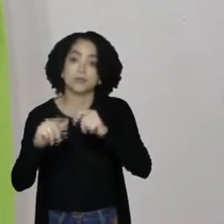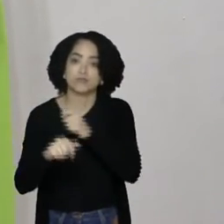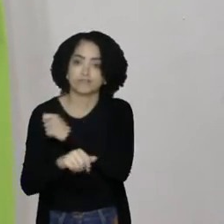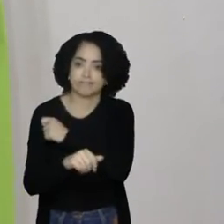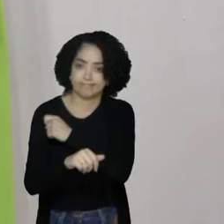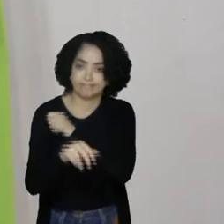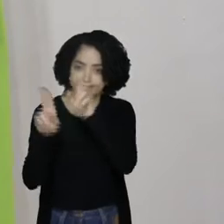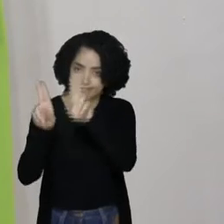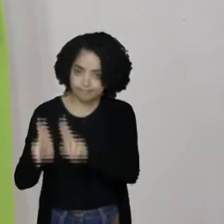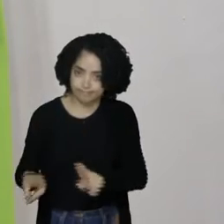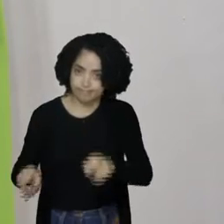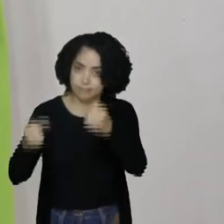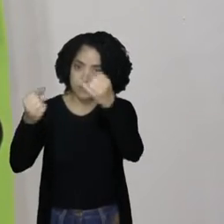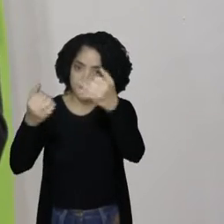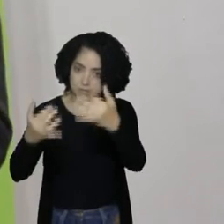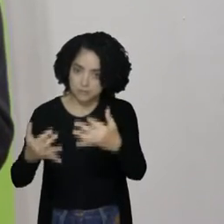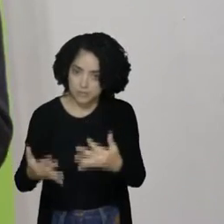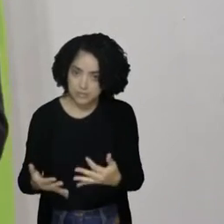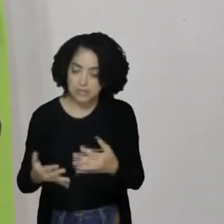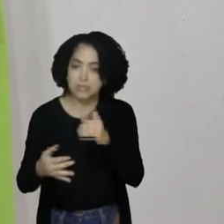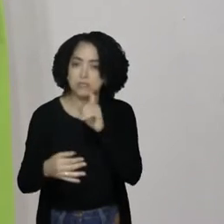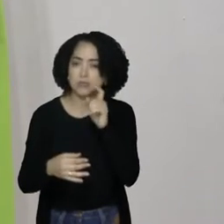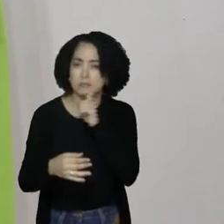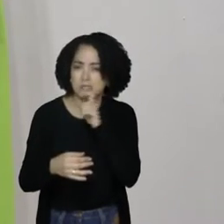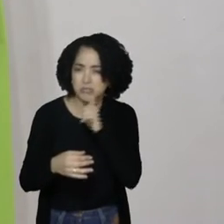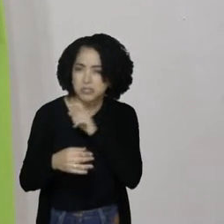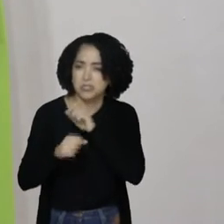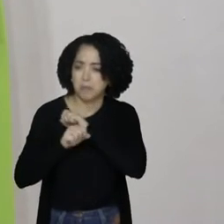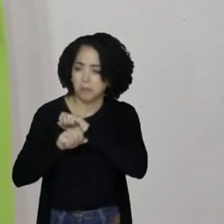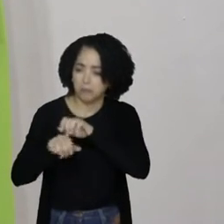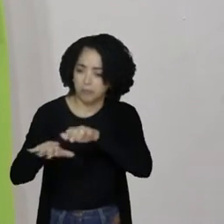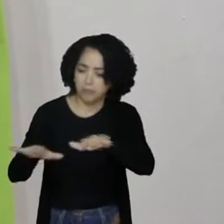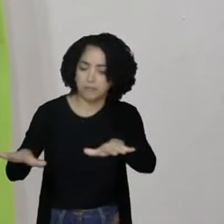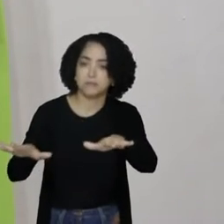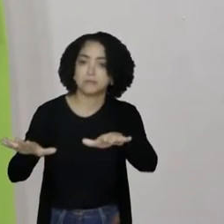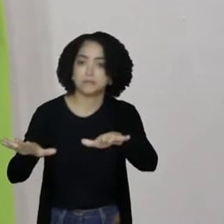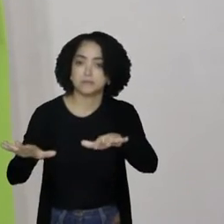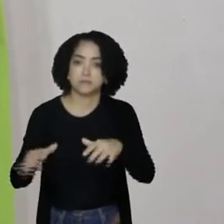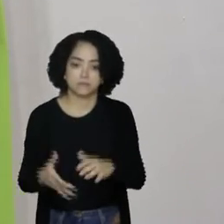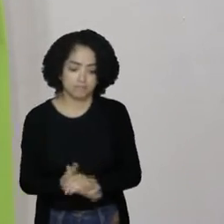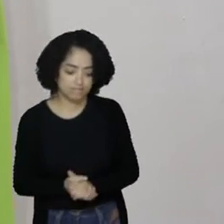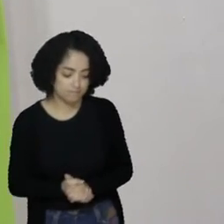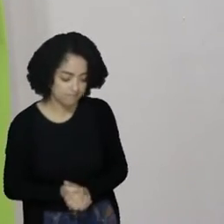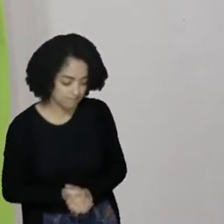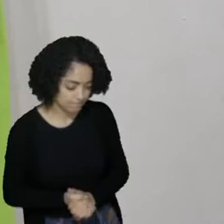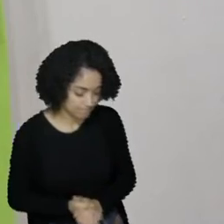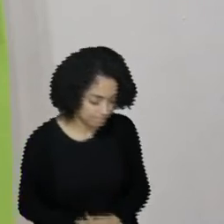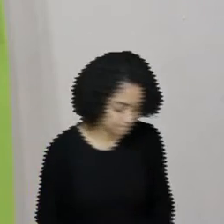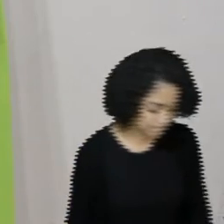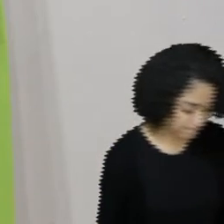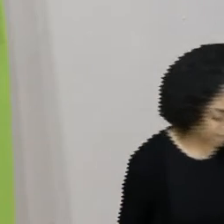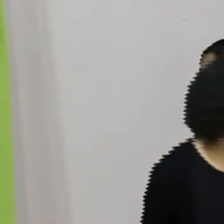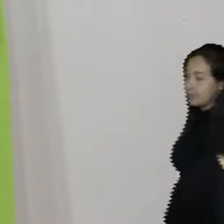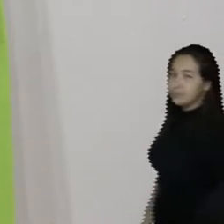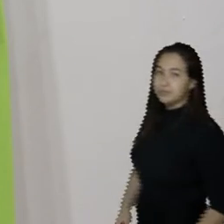UFSC, contando essa mentira aqui. Daí eles pegam lá um aluno